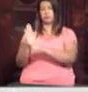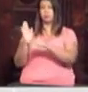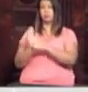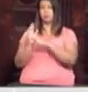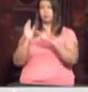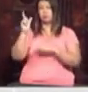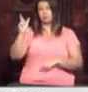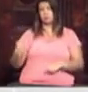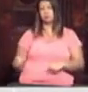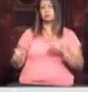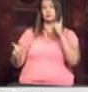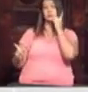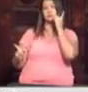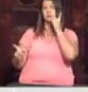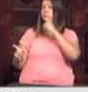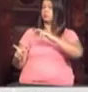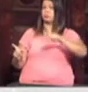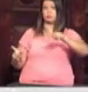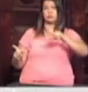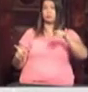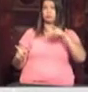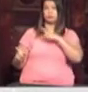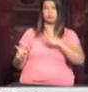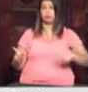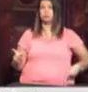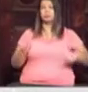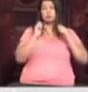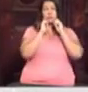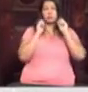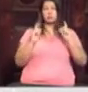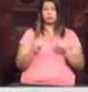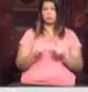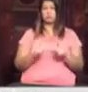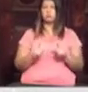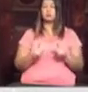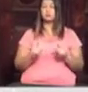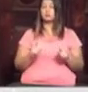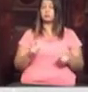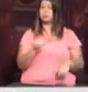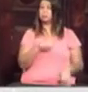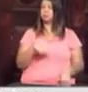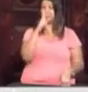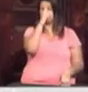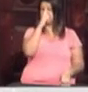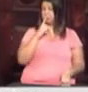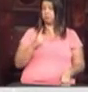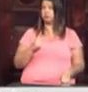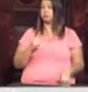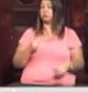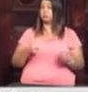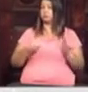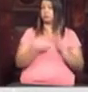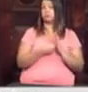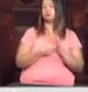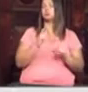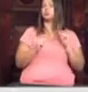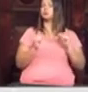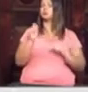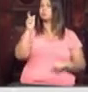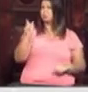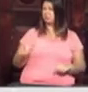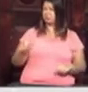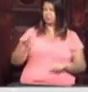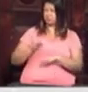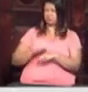deputado e não como presidente da Alerj. Ainda não temos o teor das denúncias que decaem especificamente sobre